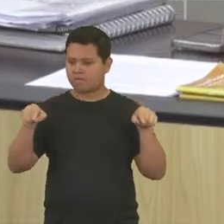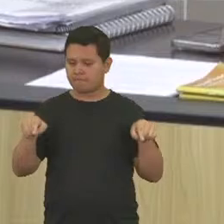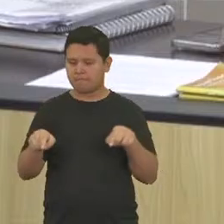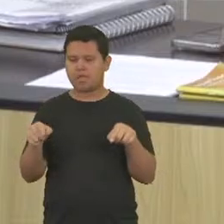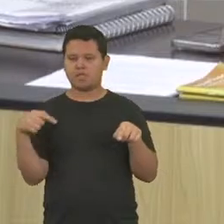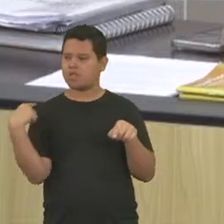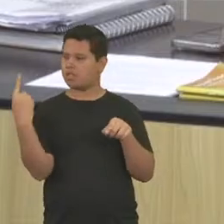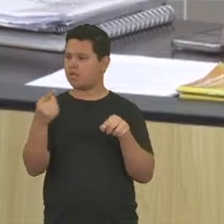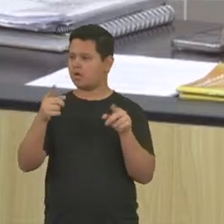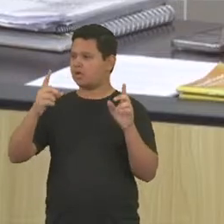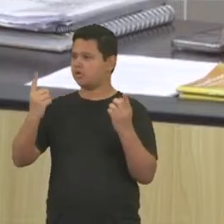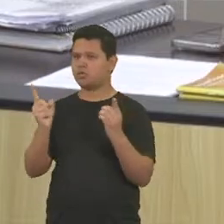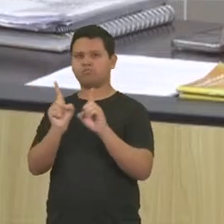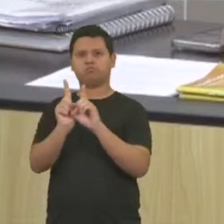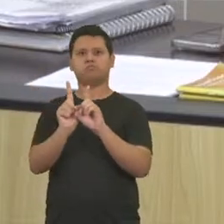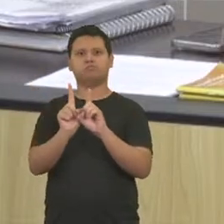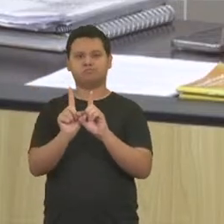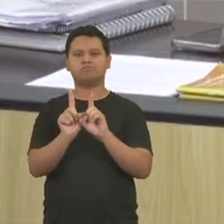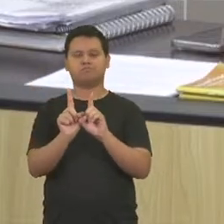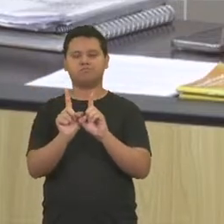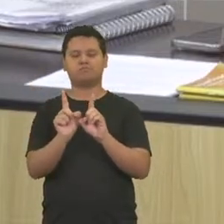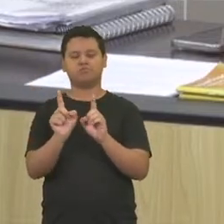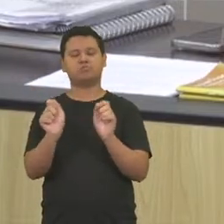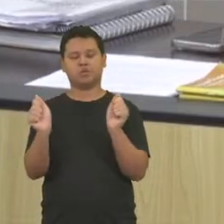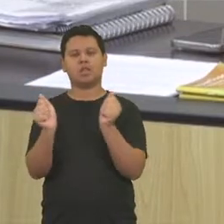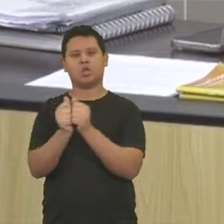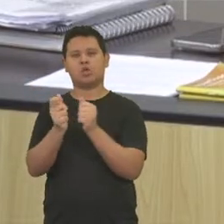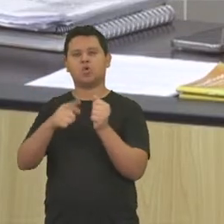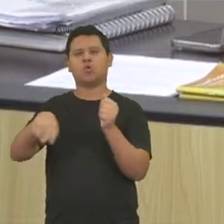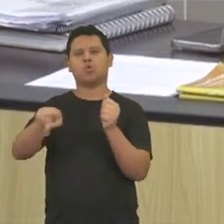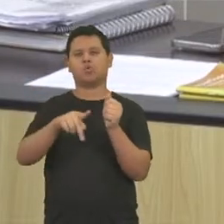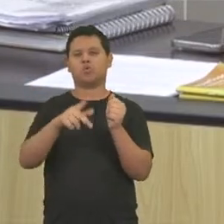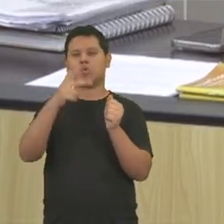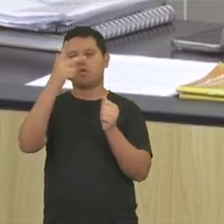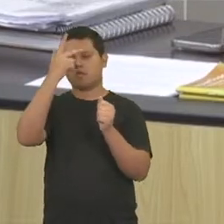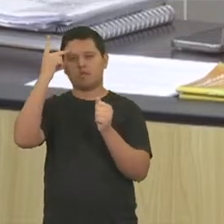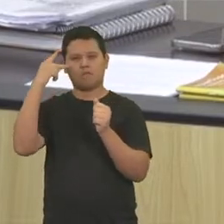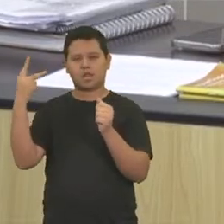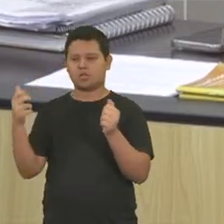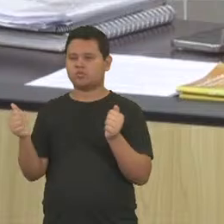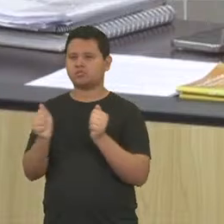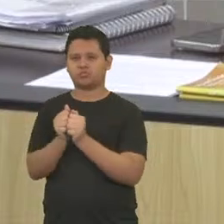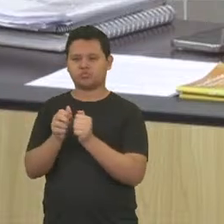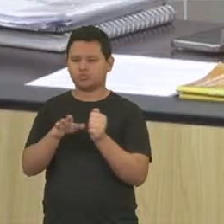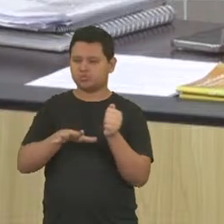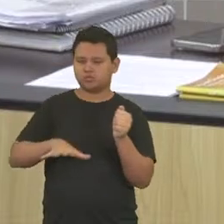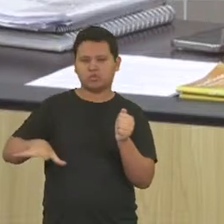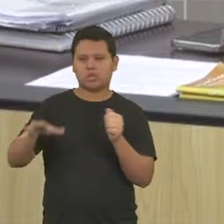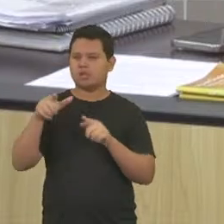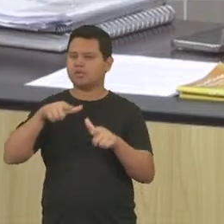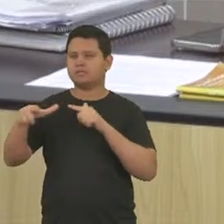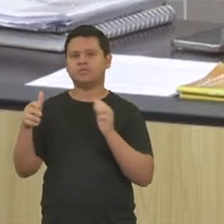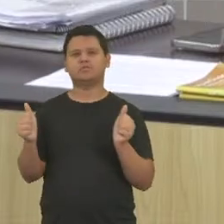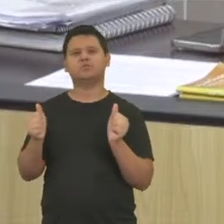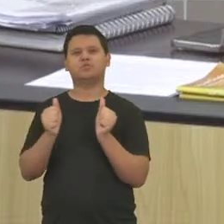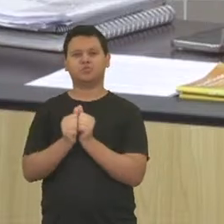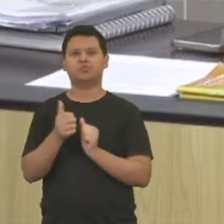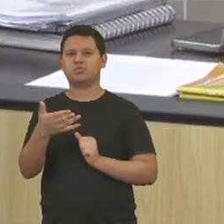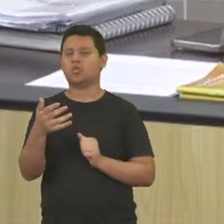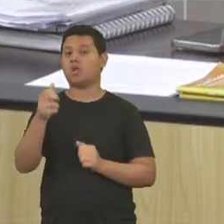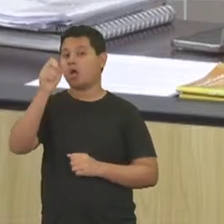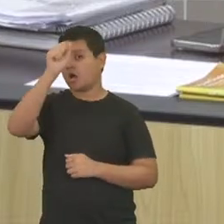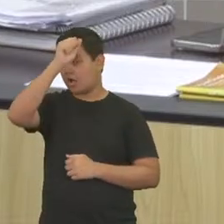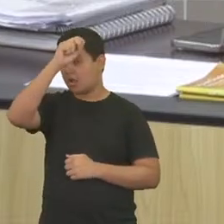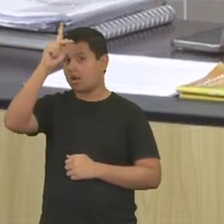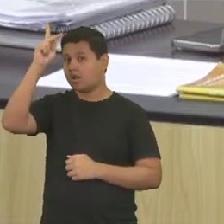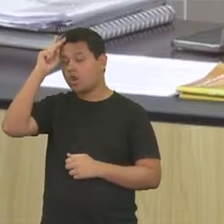nos encontramos, uma mesa em que a base está com você também, trabalhando junto. O prefeito